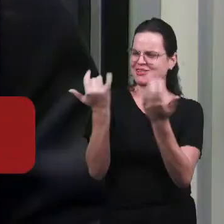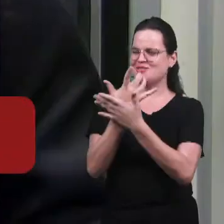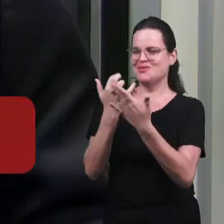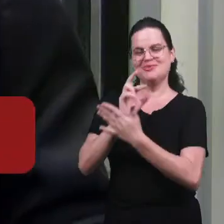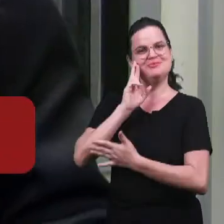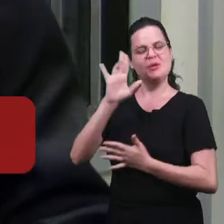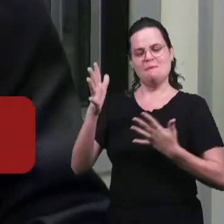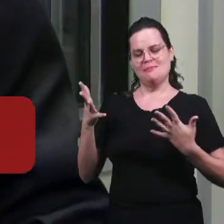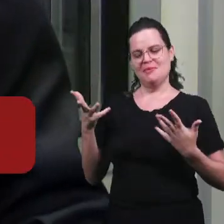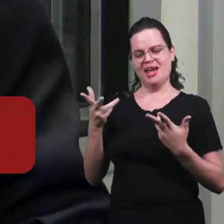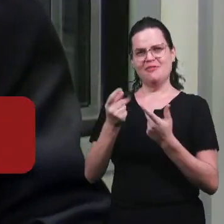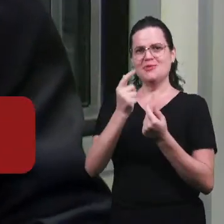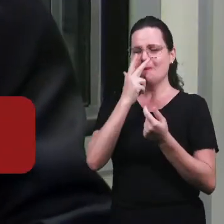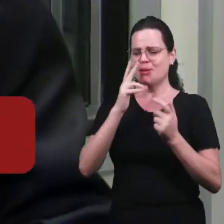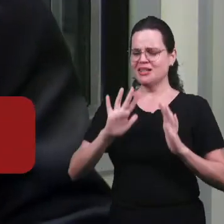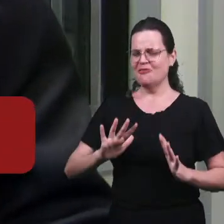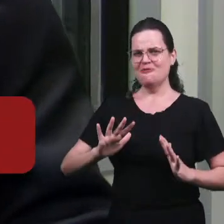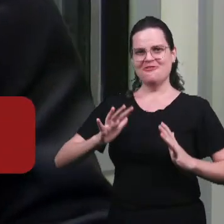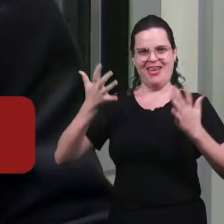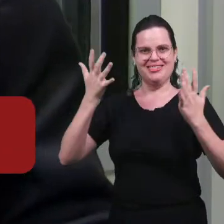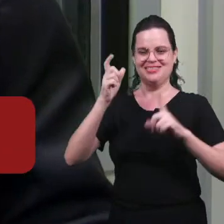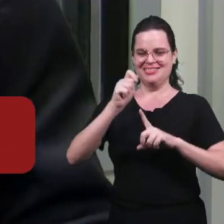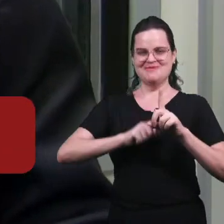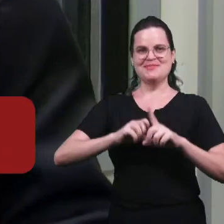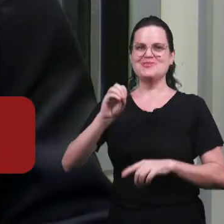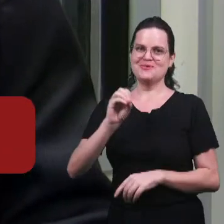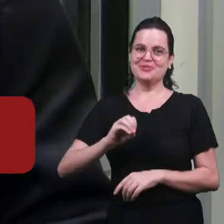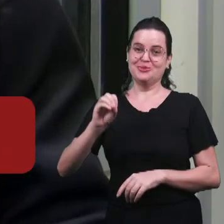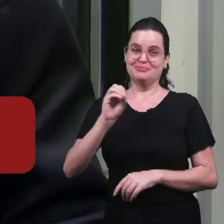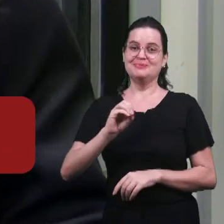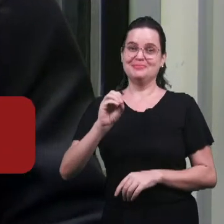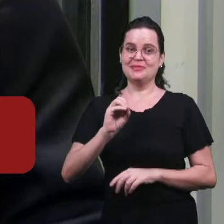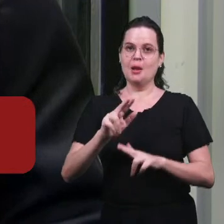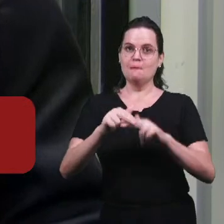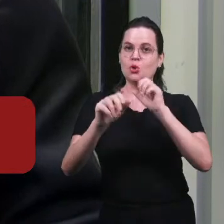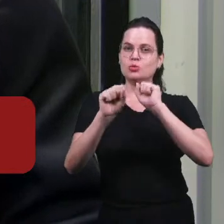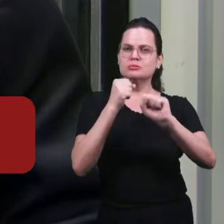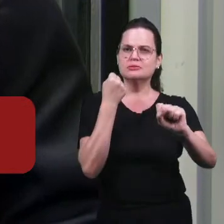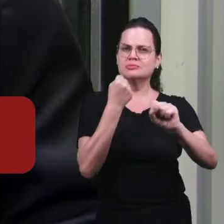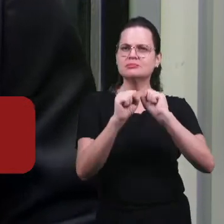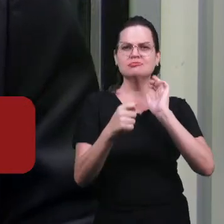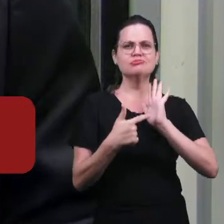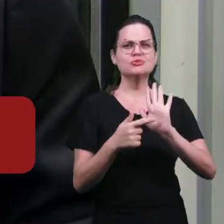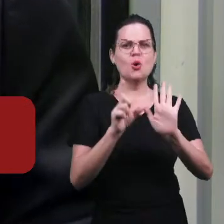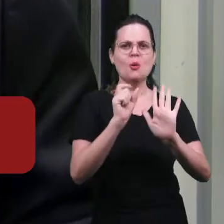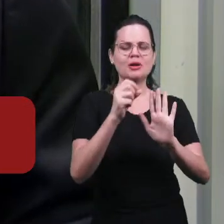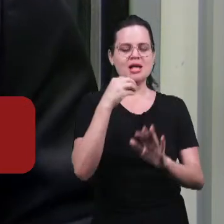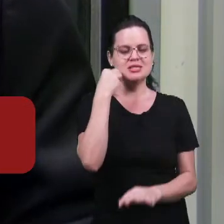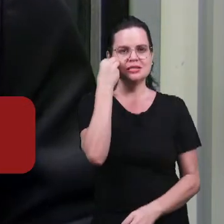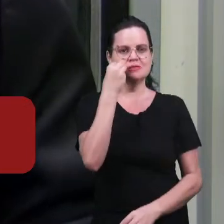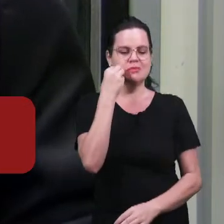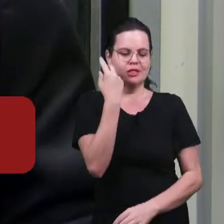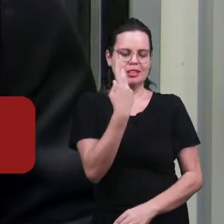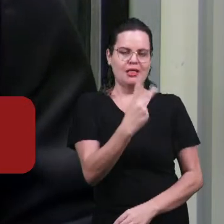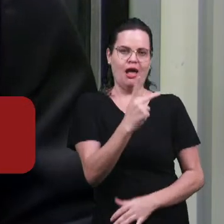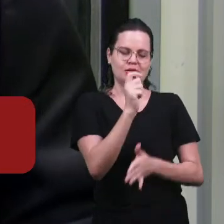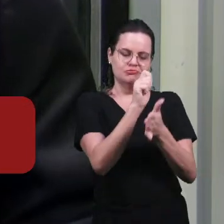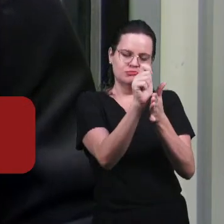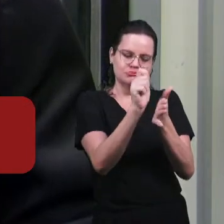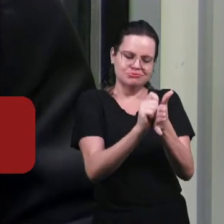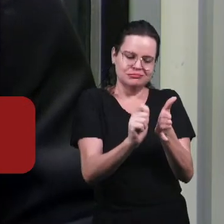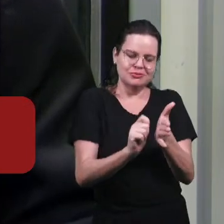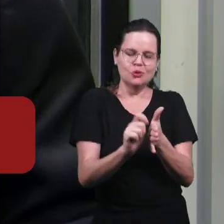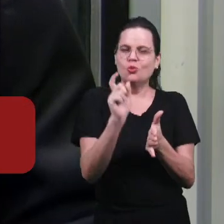maravilhoso nessa festa aí do mês de outubro. E aqui o salmista ele vai falar exatamente da experiência dele, do